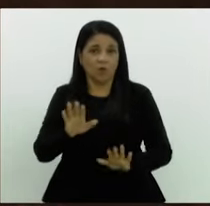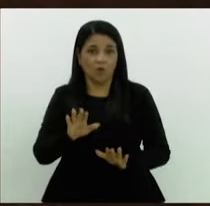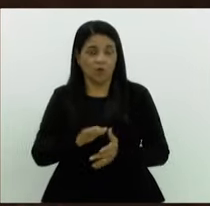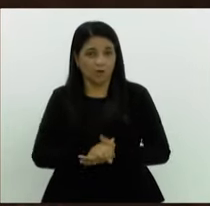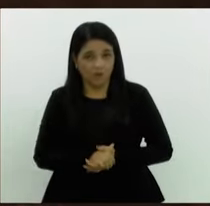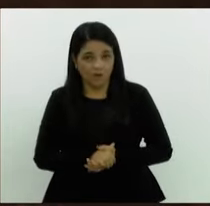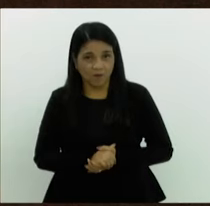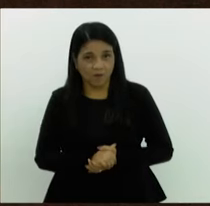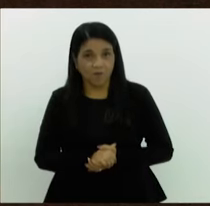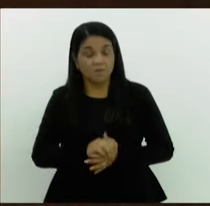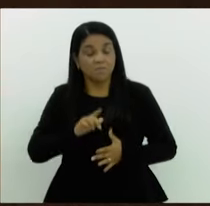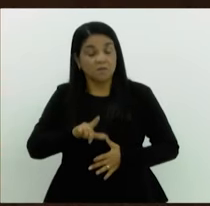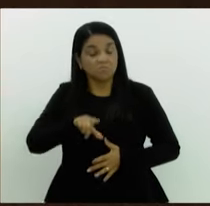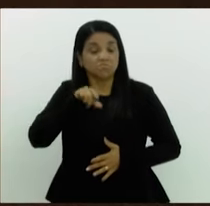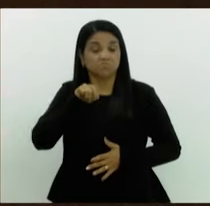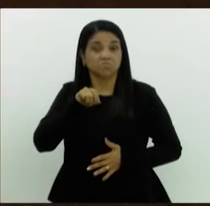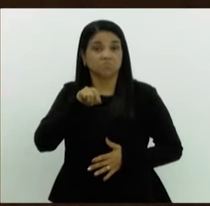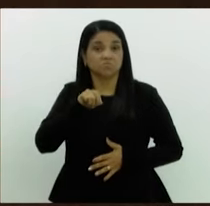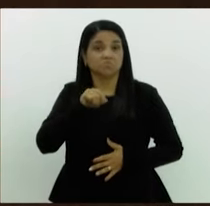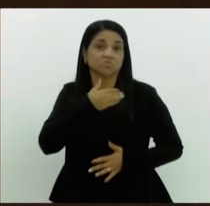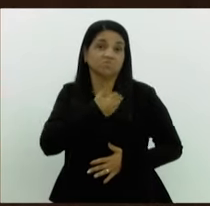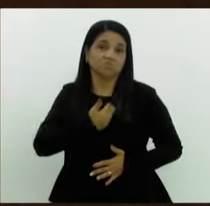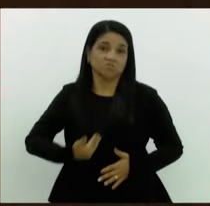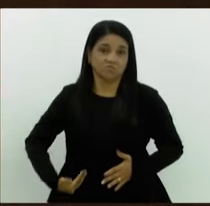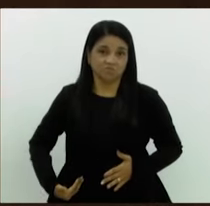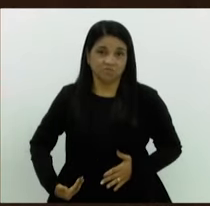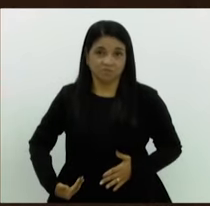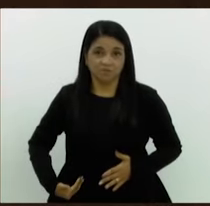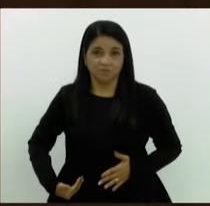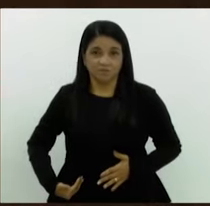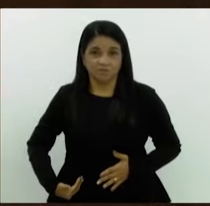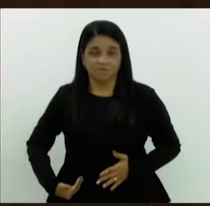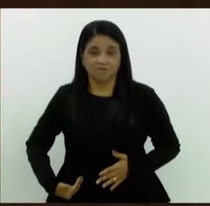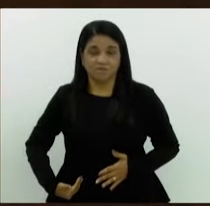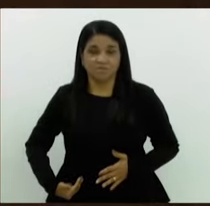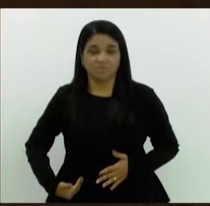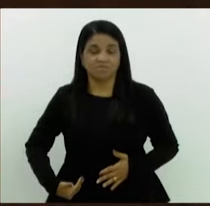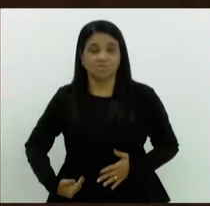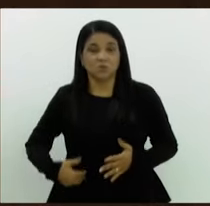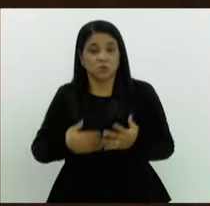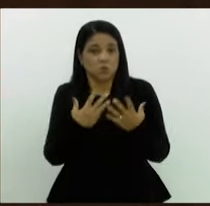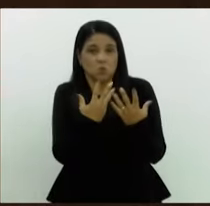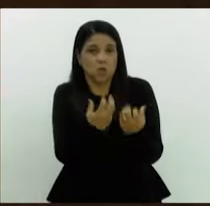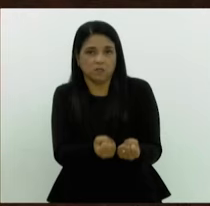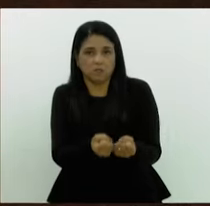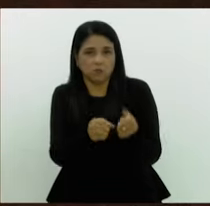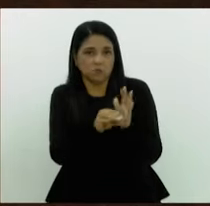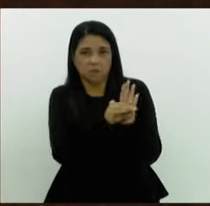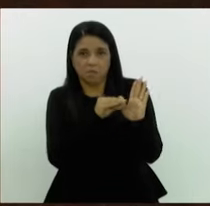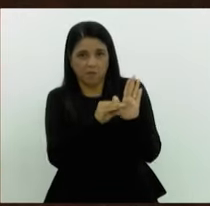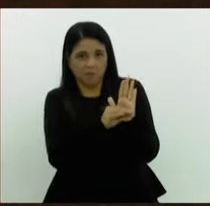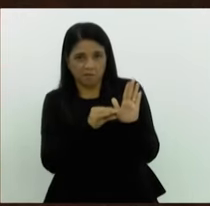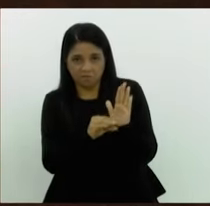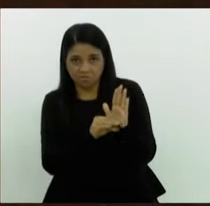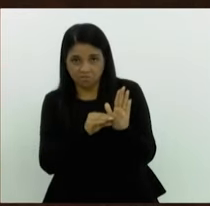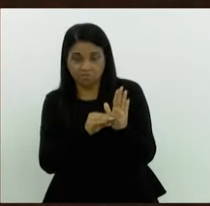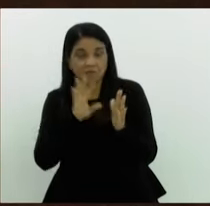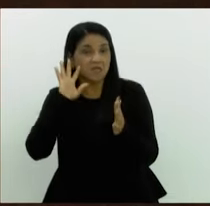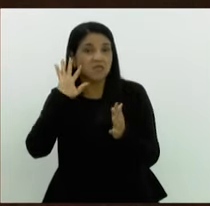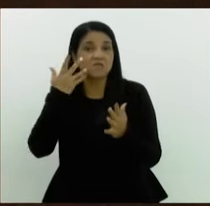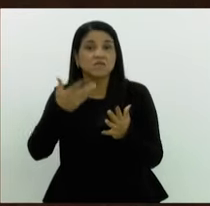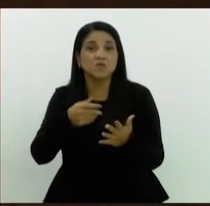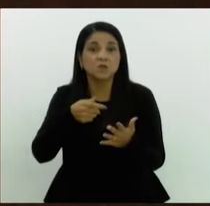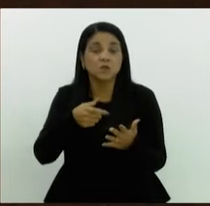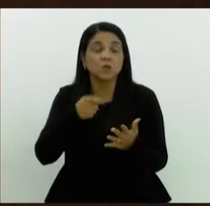Mas preferiu o governo não acatar nenhuma emenda e definir que não